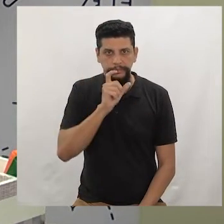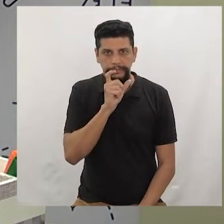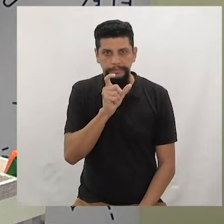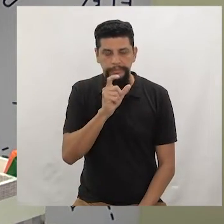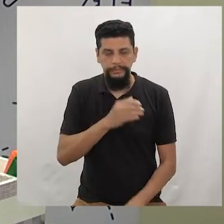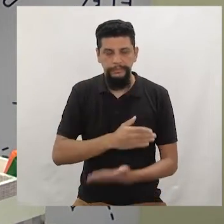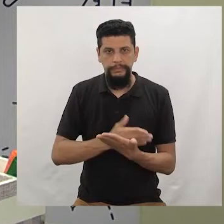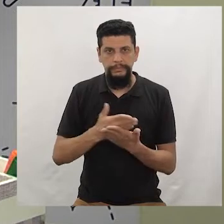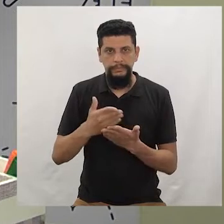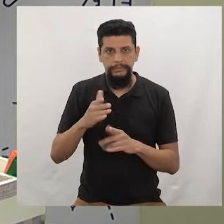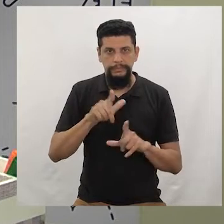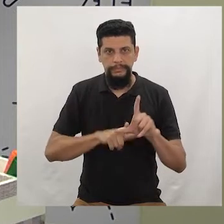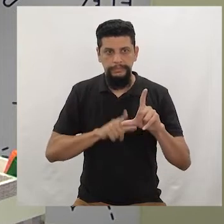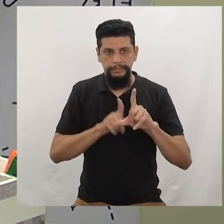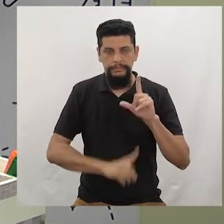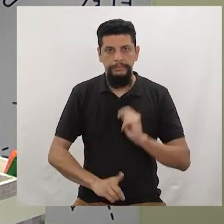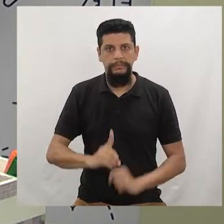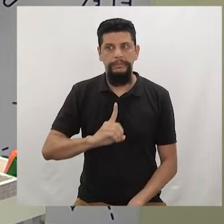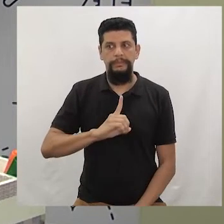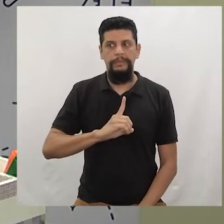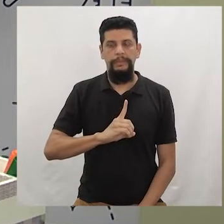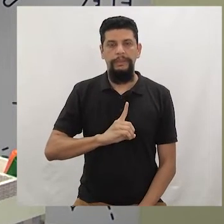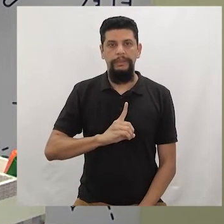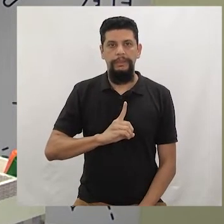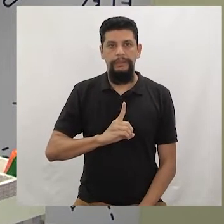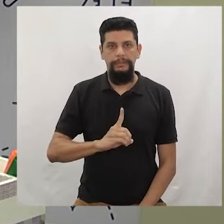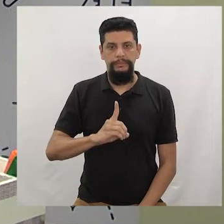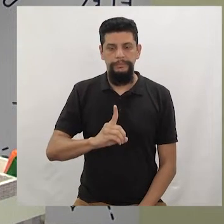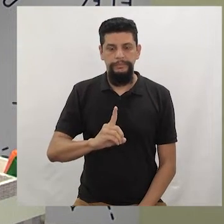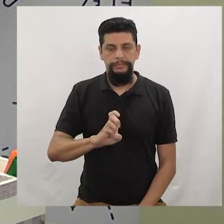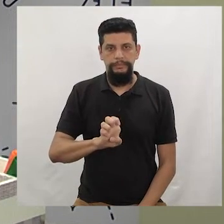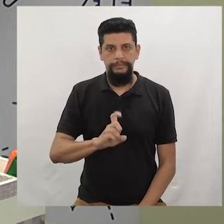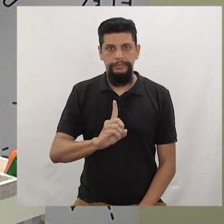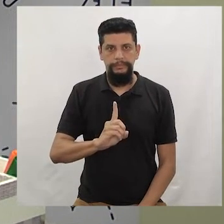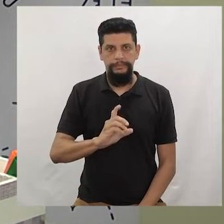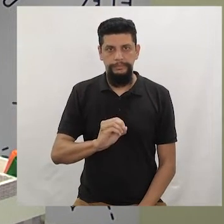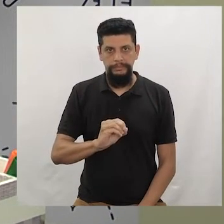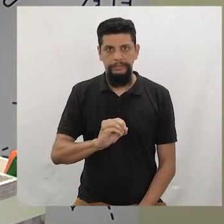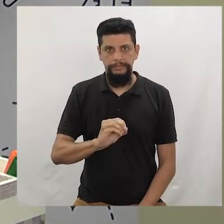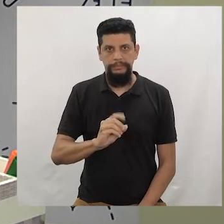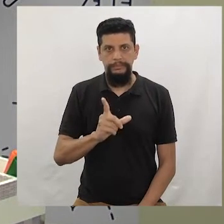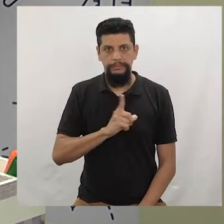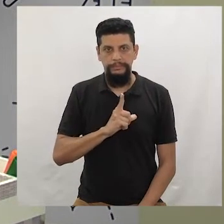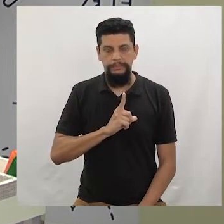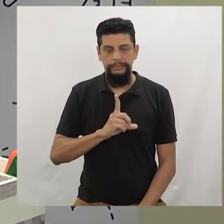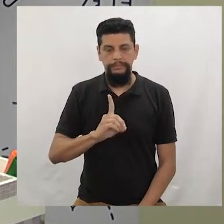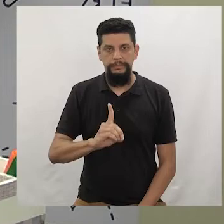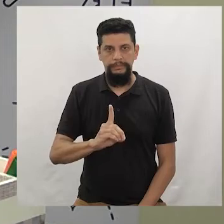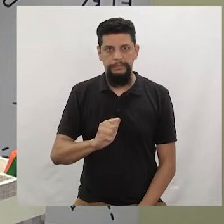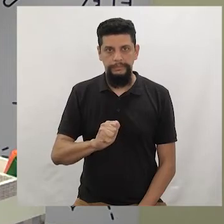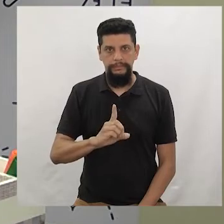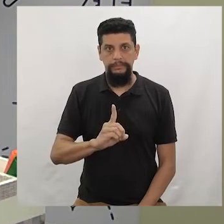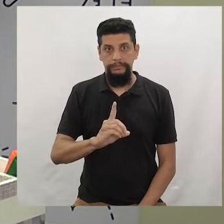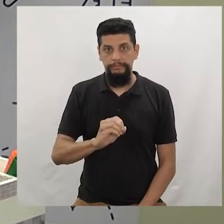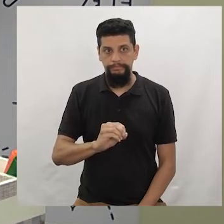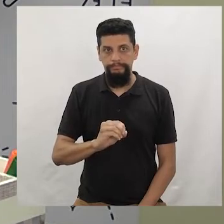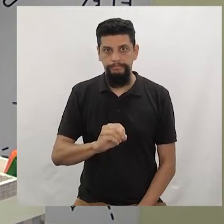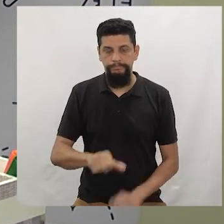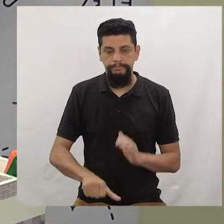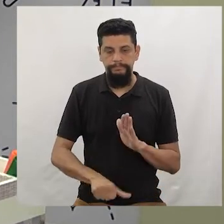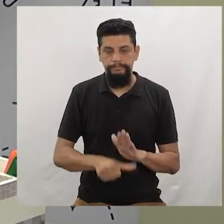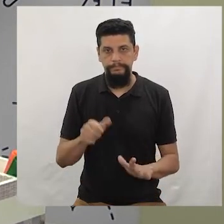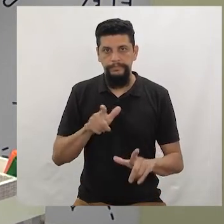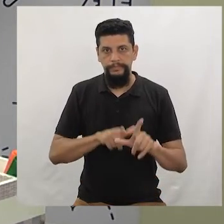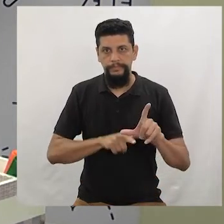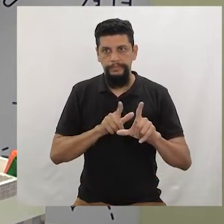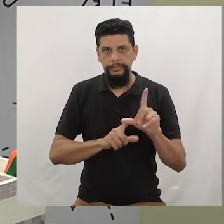que começam com a letra D? Nós temos dedo, nós temos dado. Então,